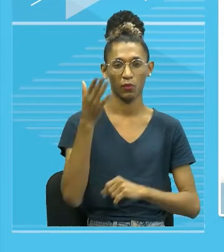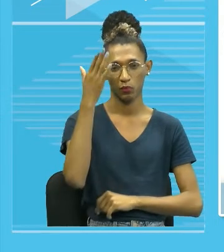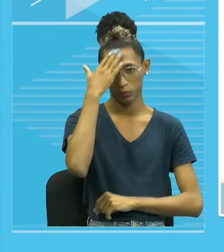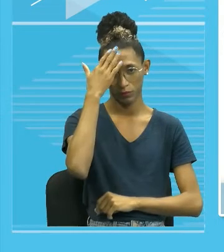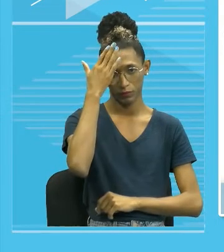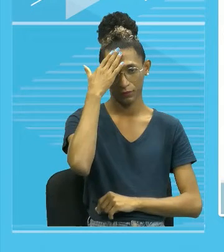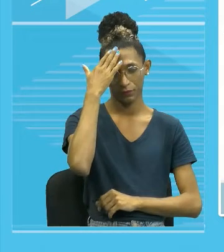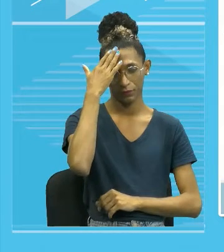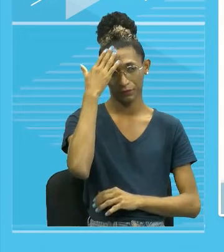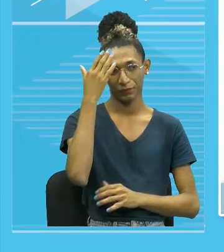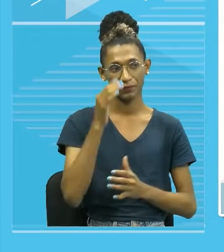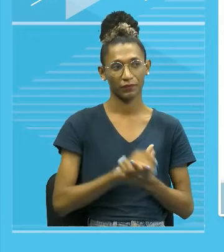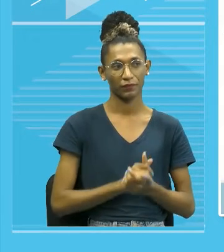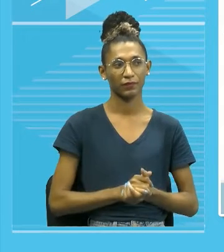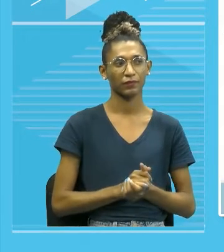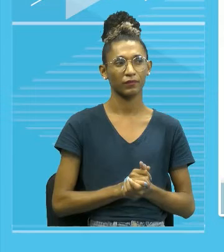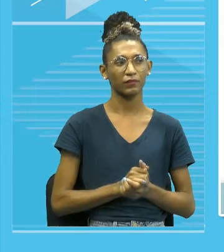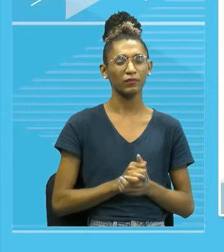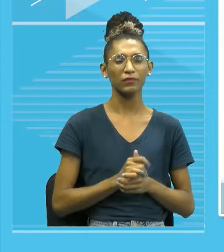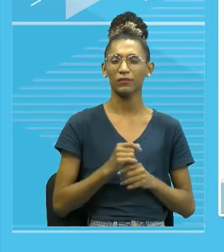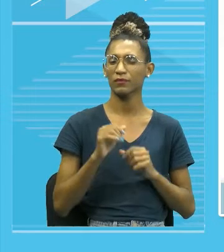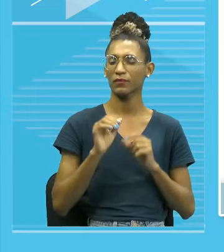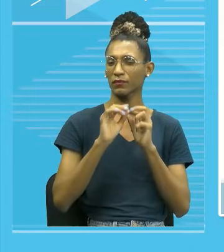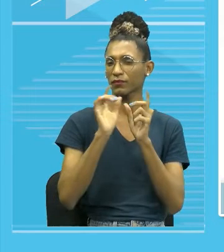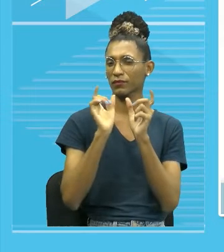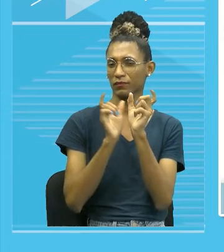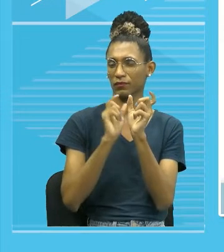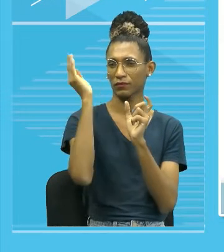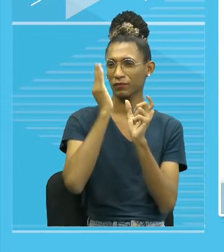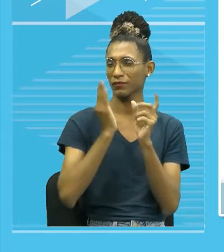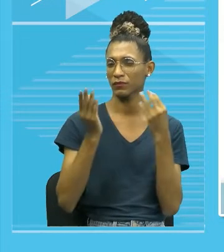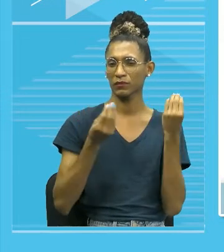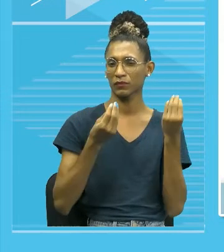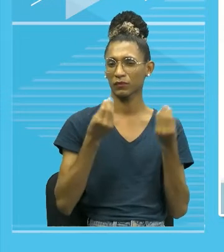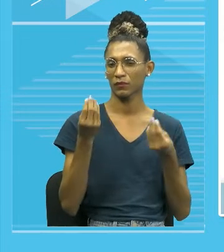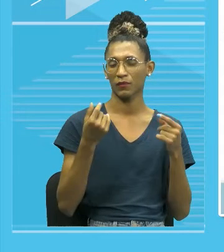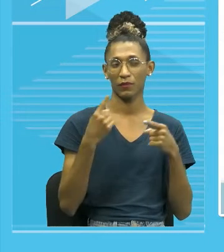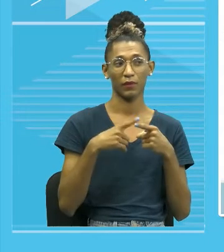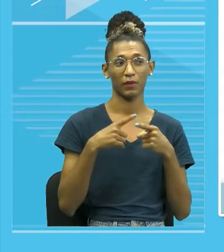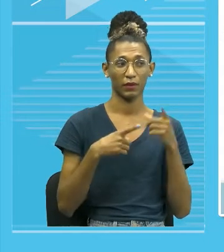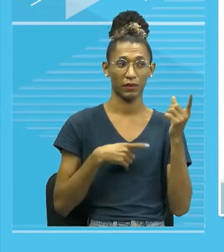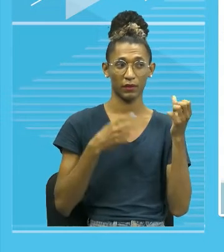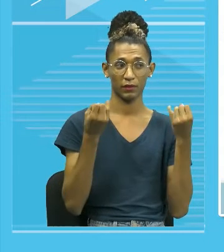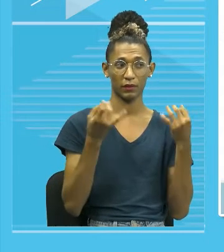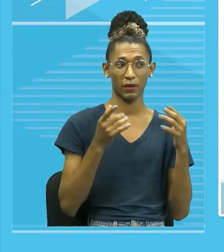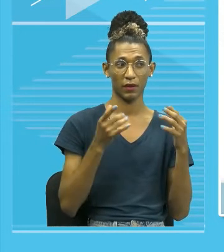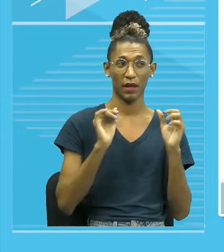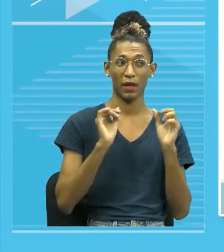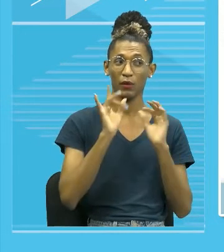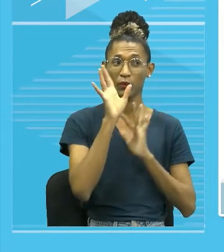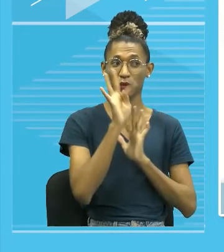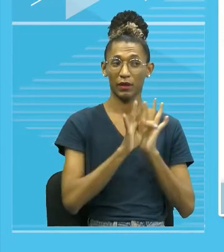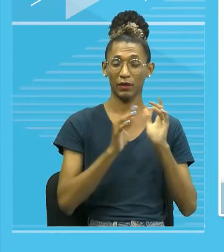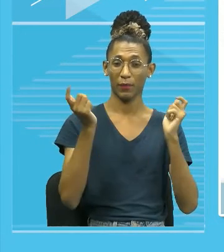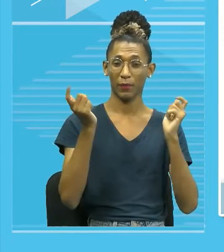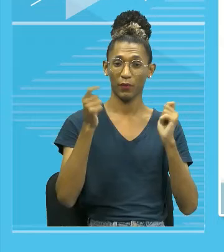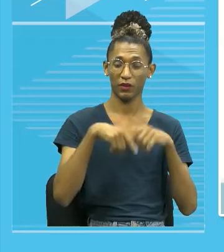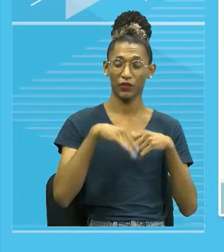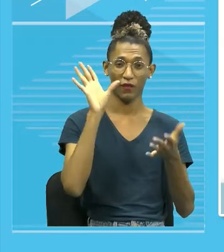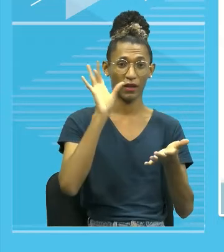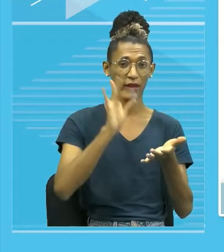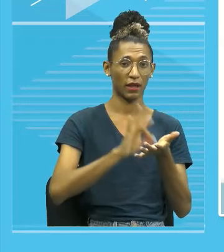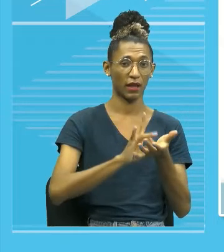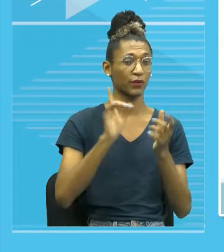o que é que me remete ali ao Brasil porque ele fala ó sobre o texto é correto afirmar que né